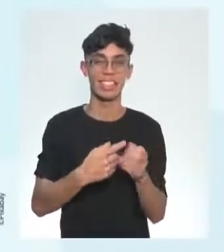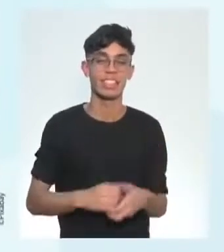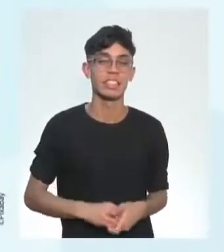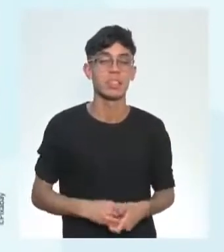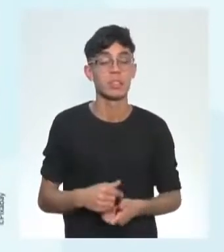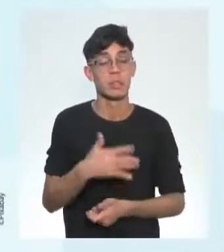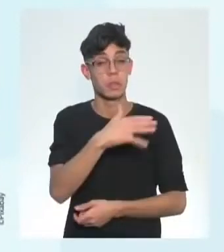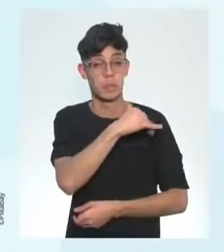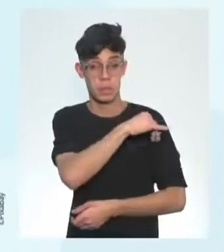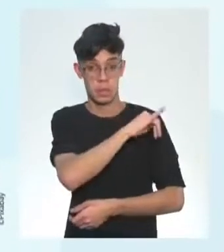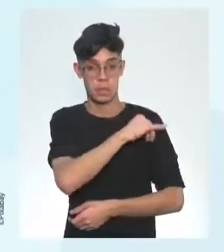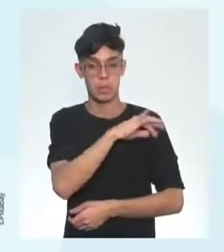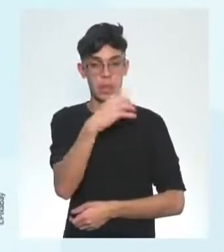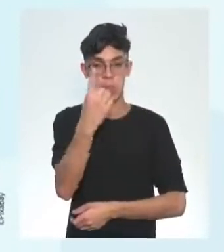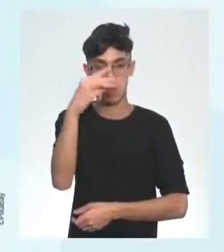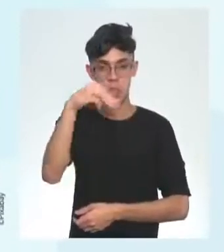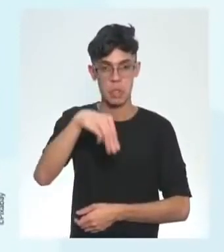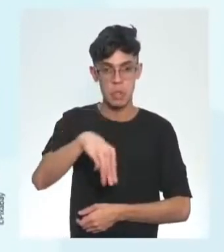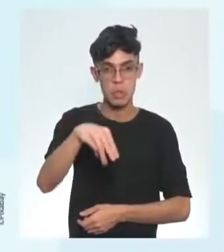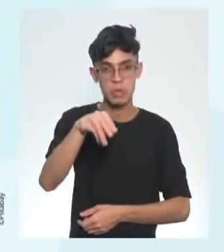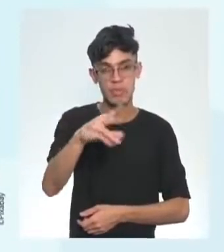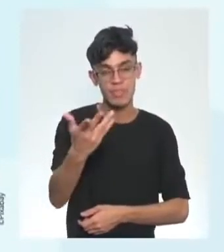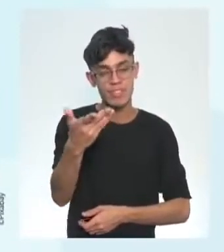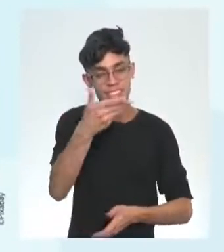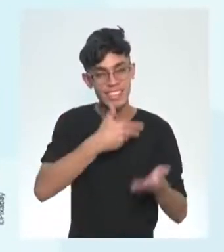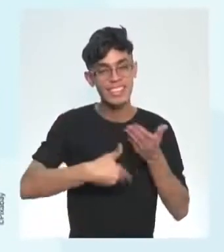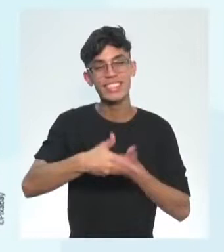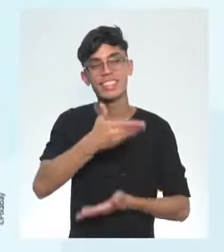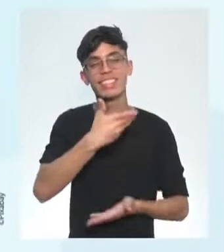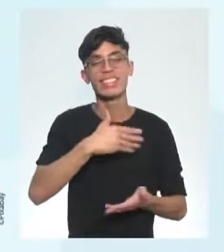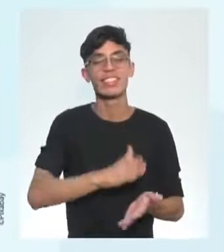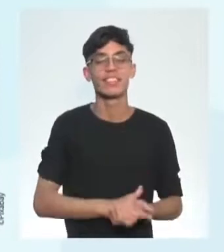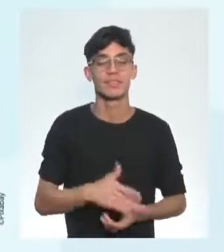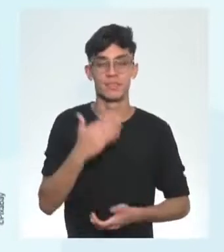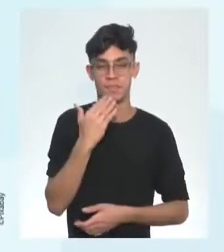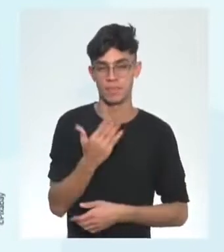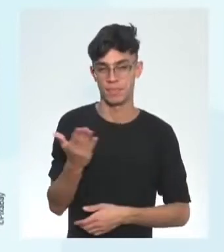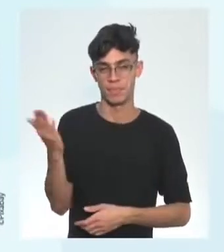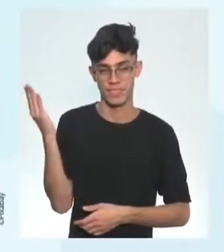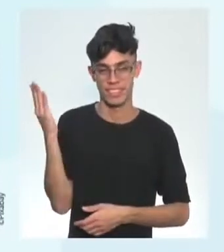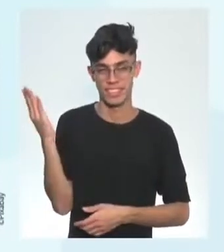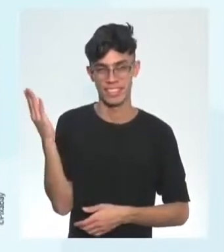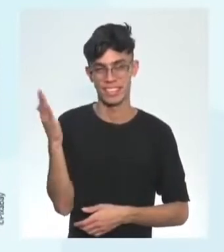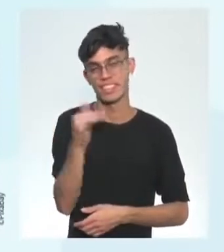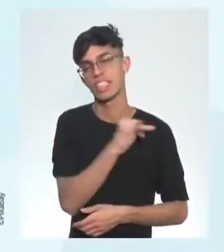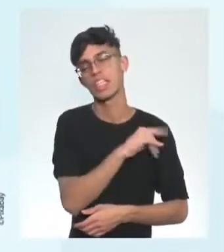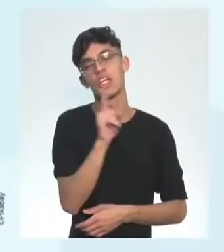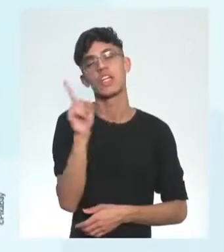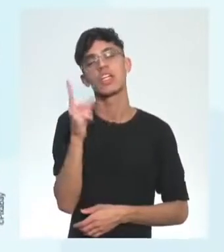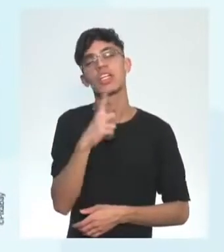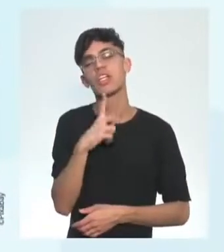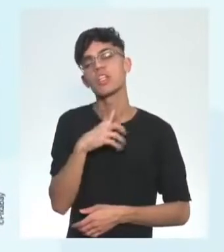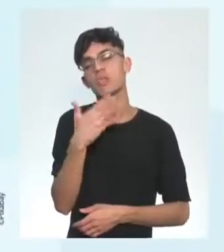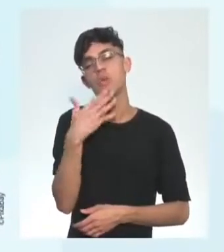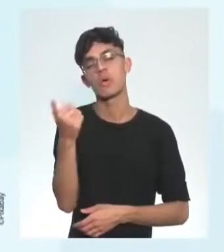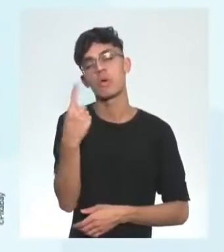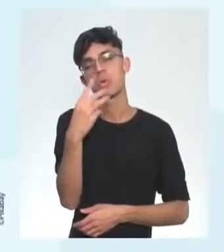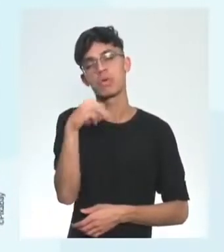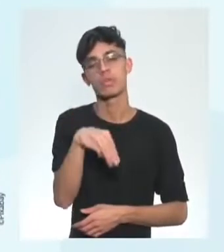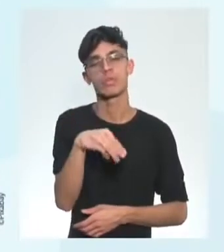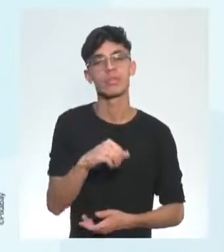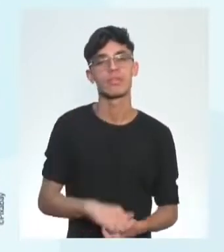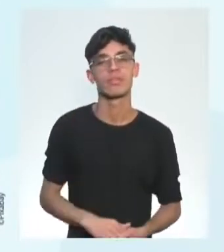Rio de Janeiro. Um minutinho para vocês participarem conosco nessa cidade que está na tela. O que há de melhor nela? Um